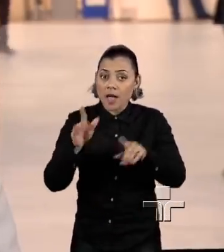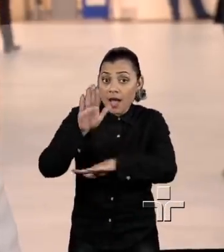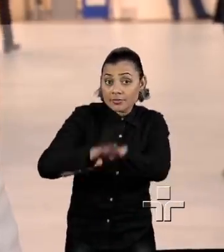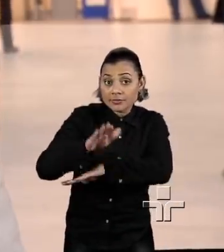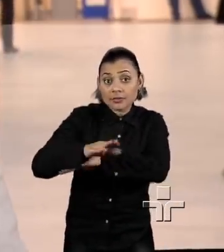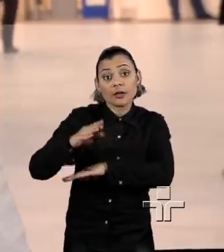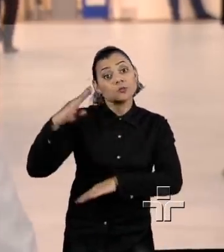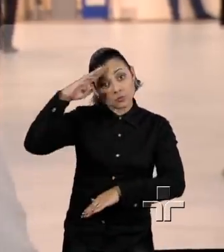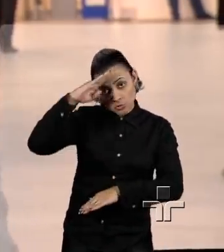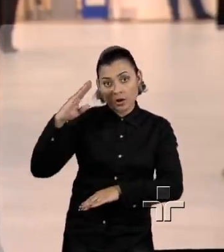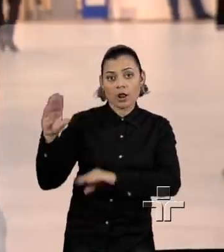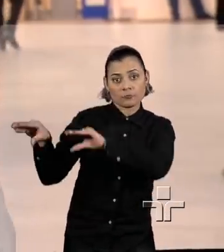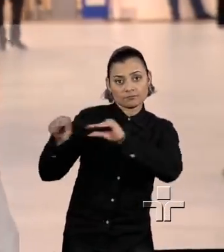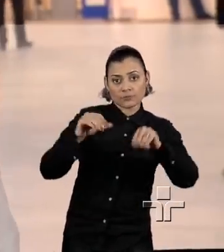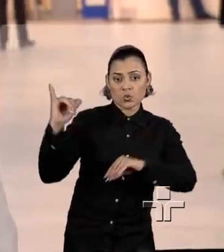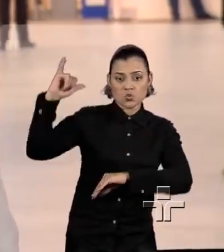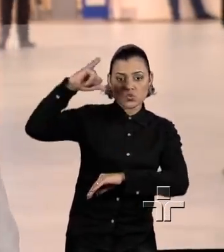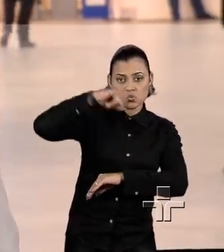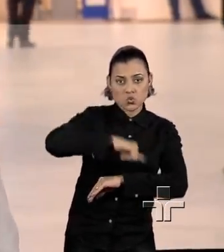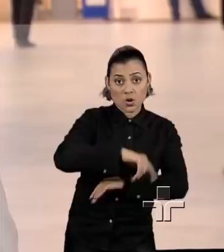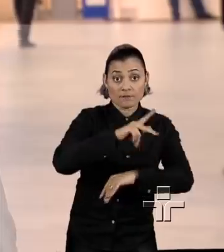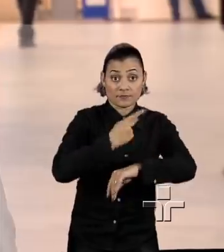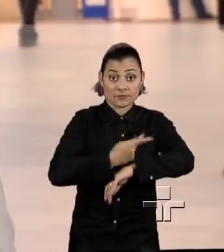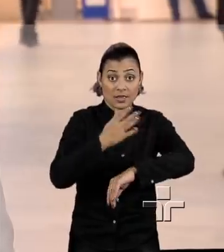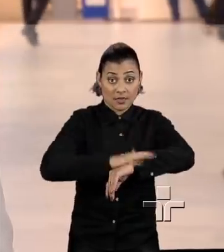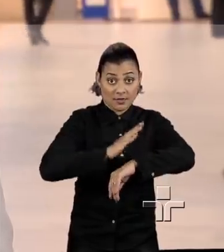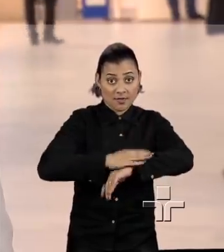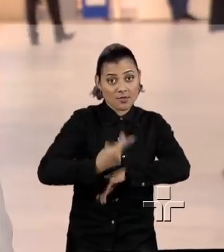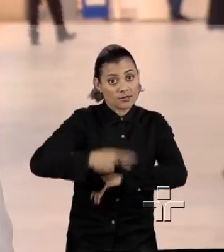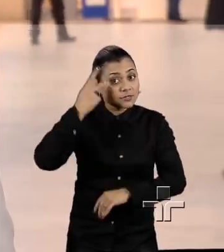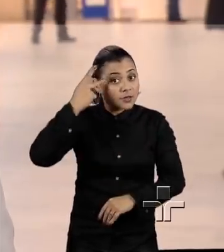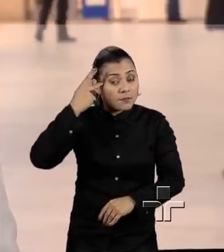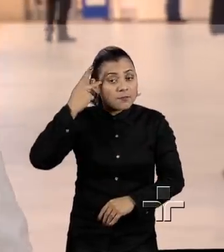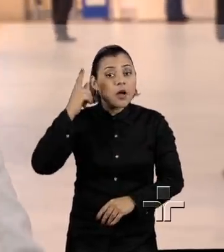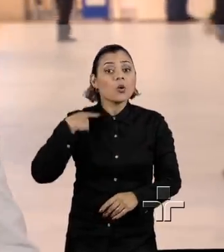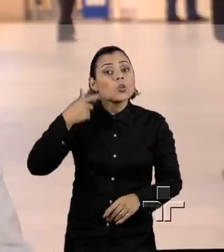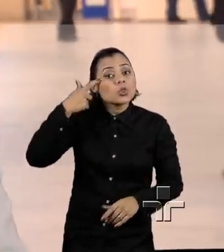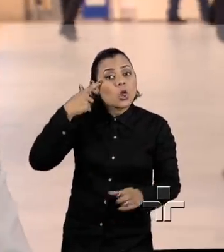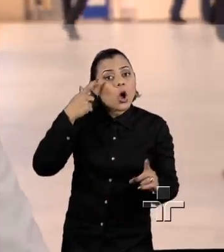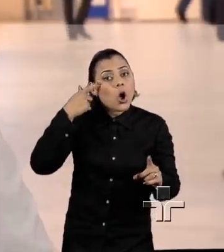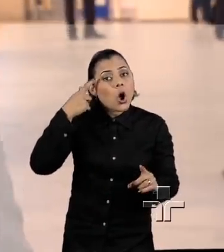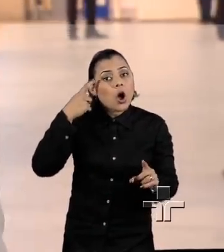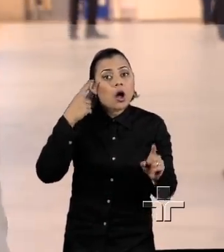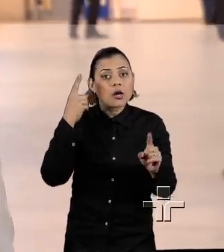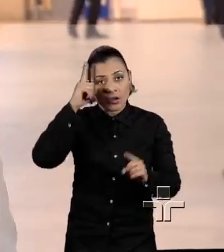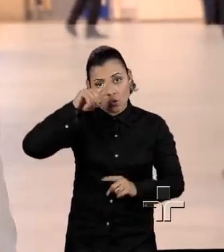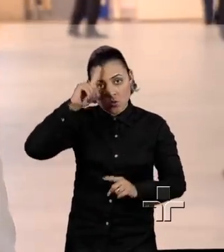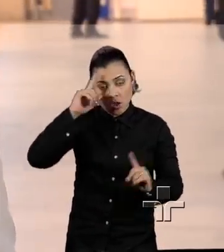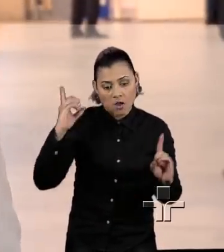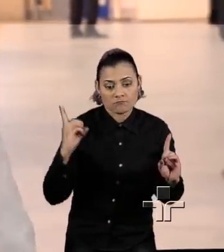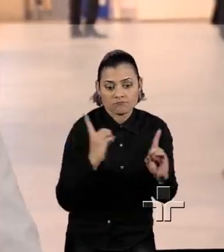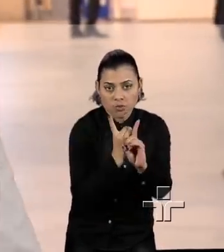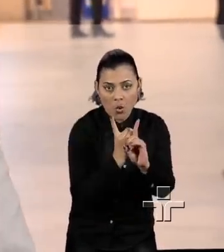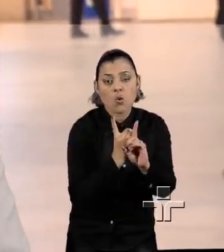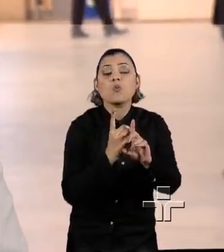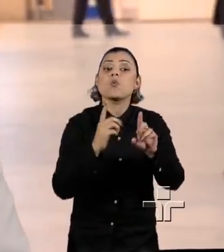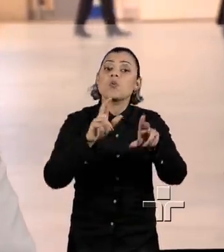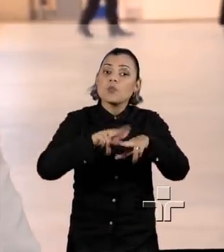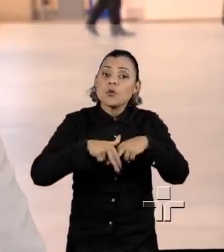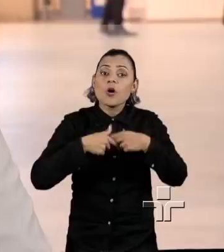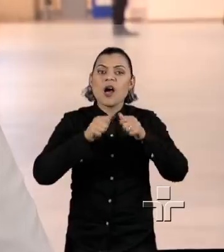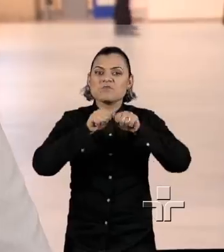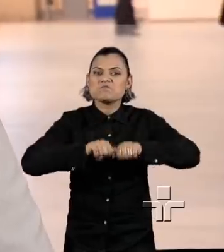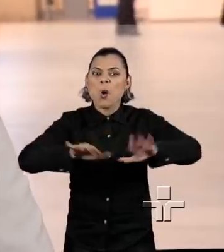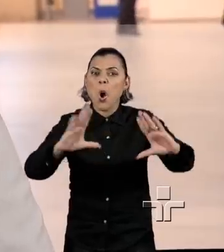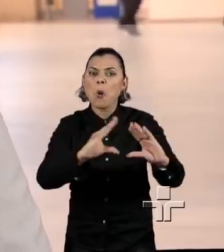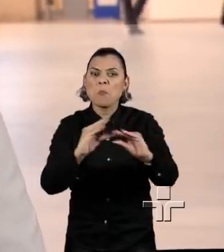São Paulo. Ele encontrou o governador João Dória no aeroporto de Congonhas. Quando jornalistas perguntaram sobre o vazamento